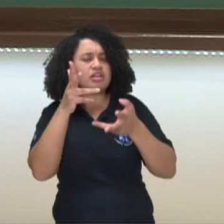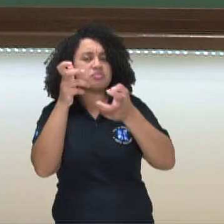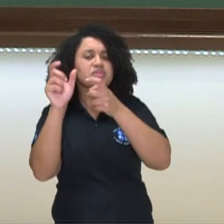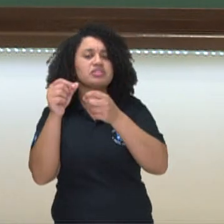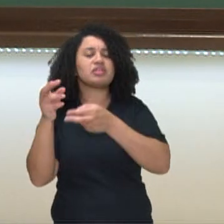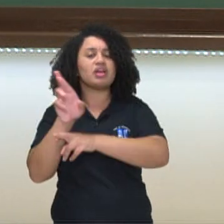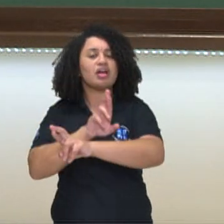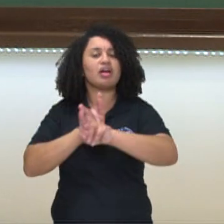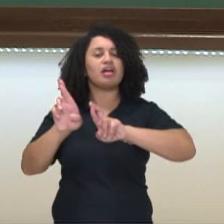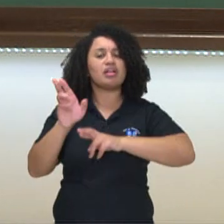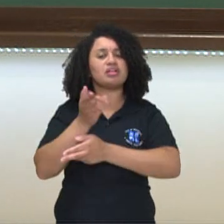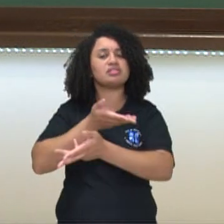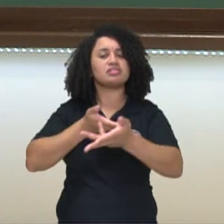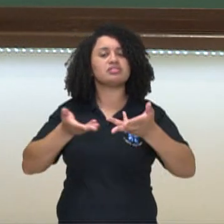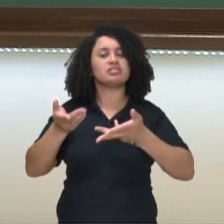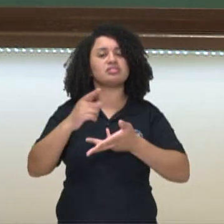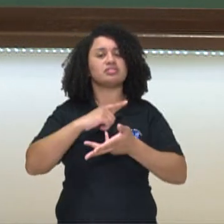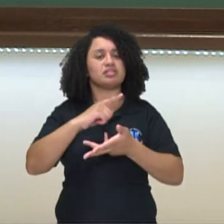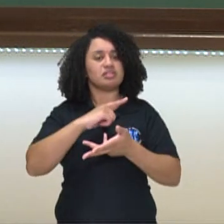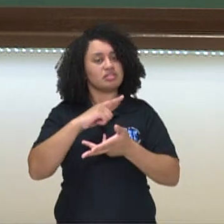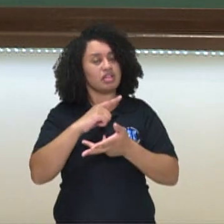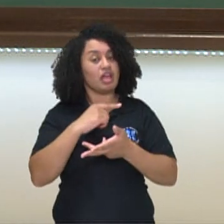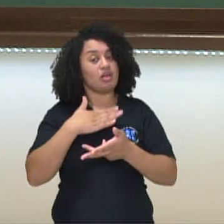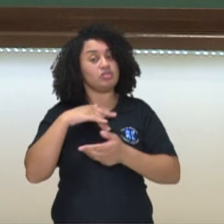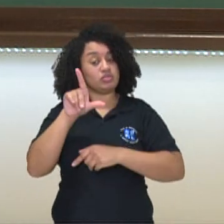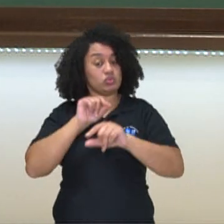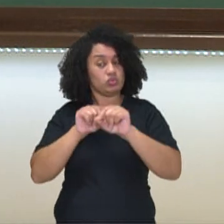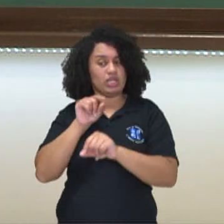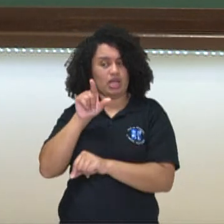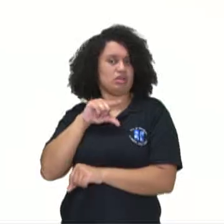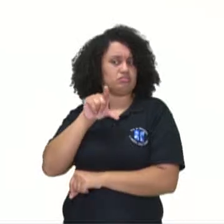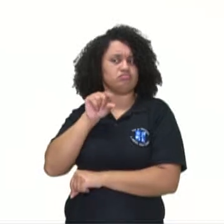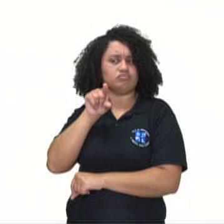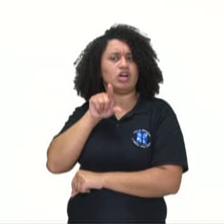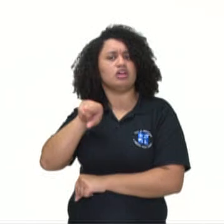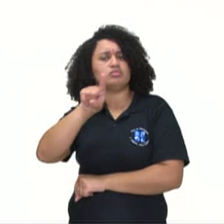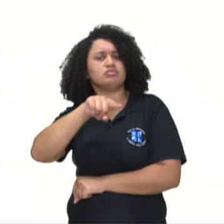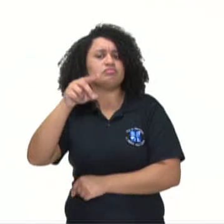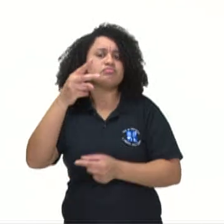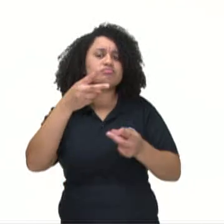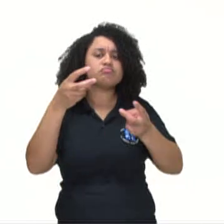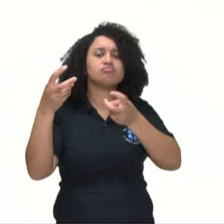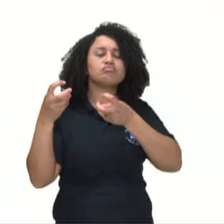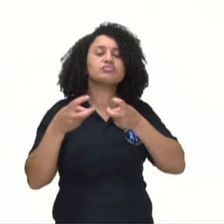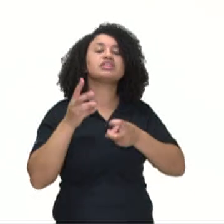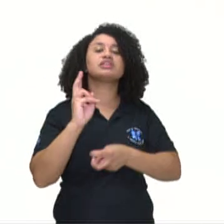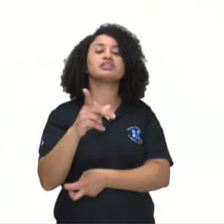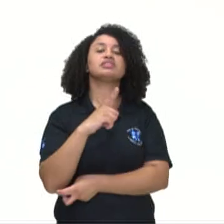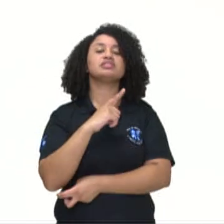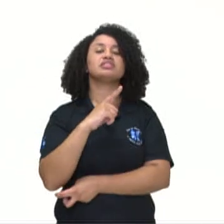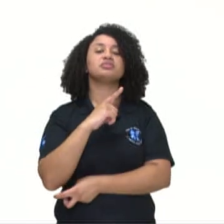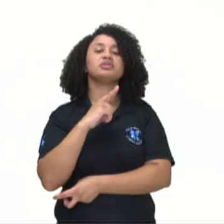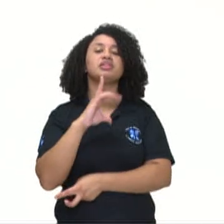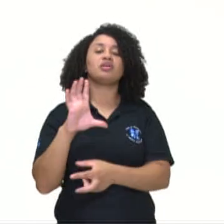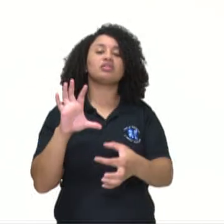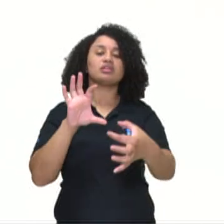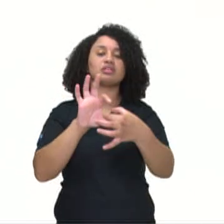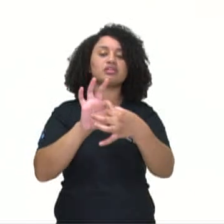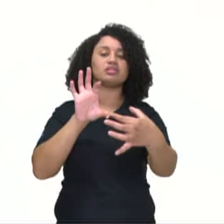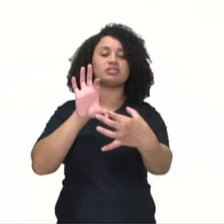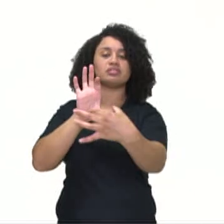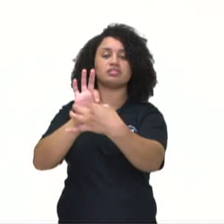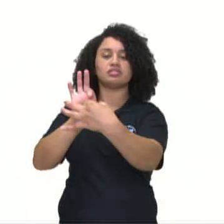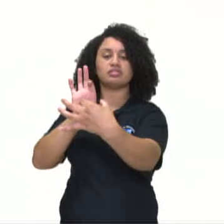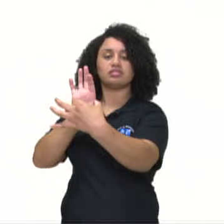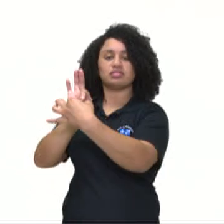intrínseca que existem, até de propósito escolhi para dar uma noção para vocês que sempre existem interligações, e